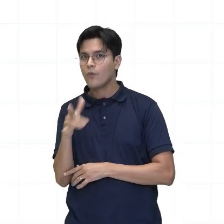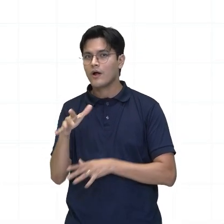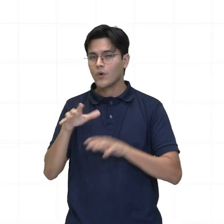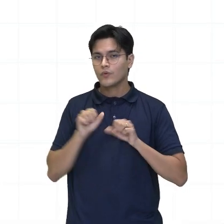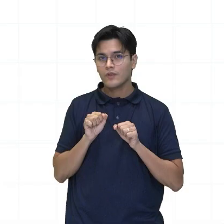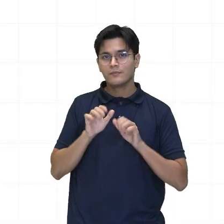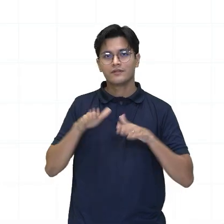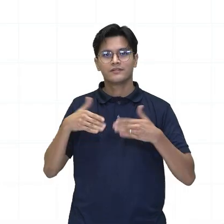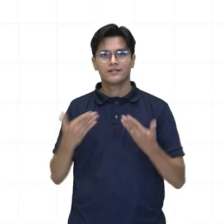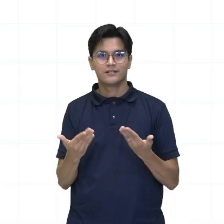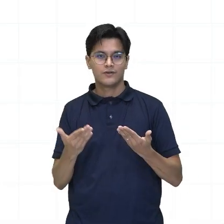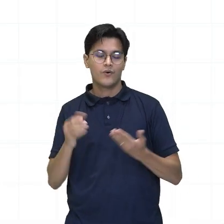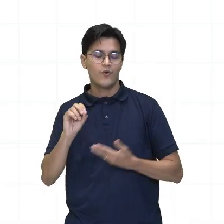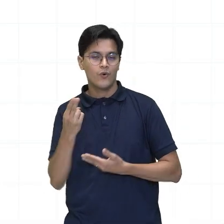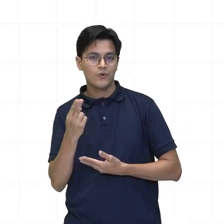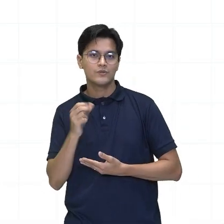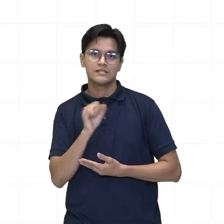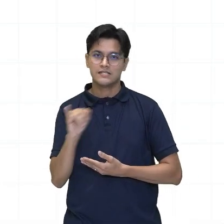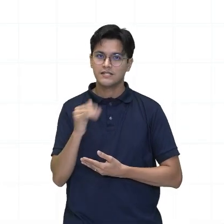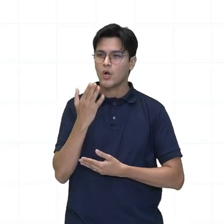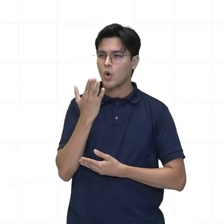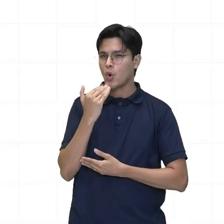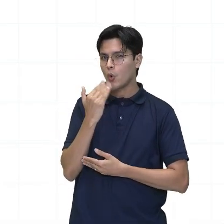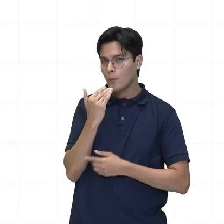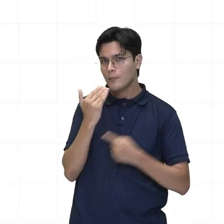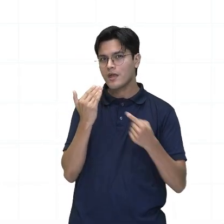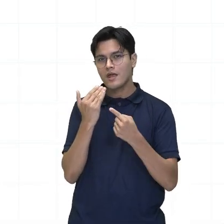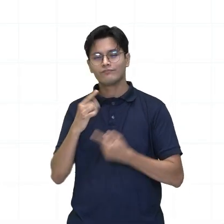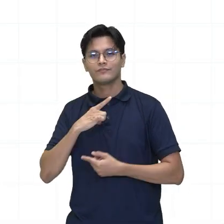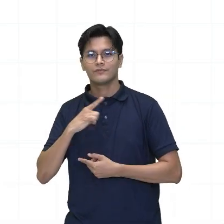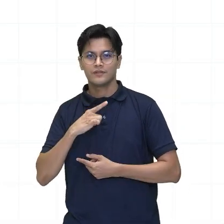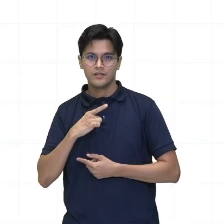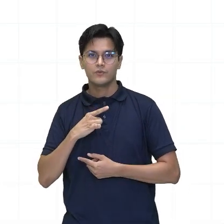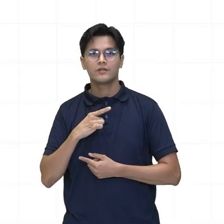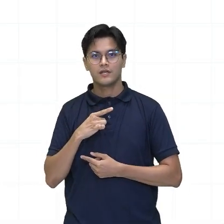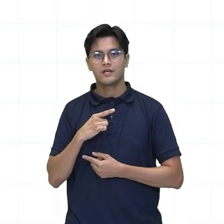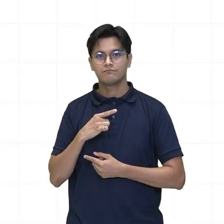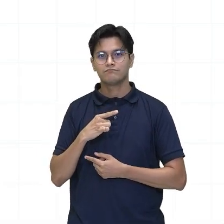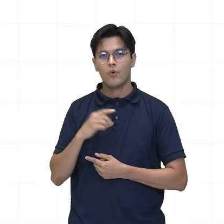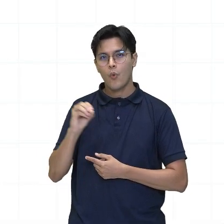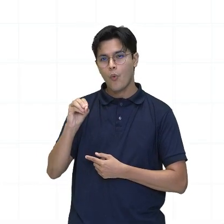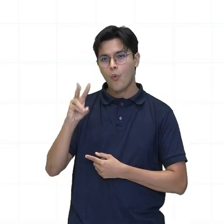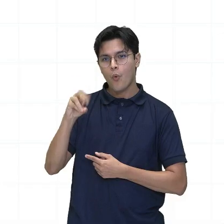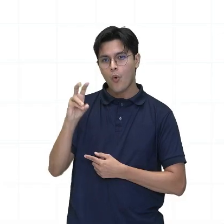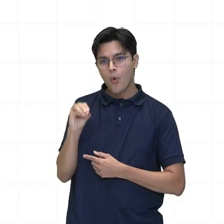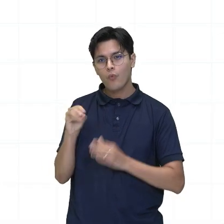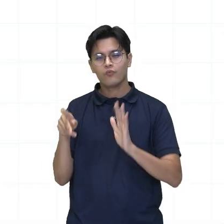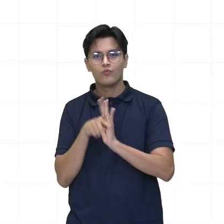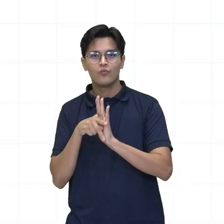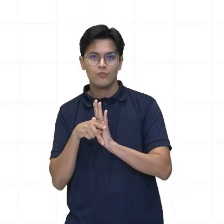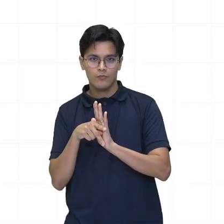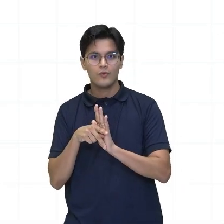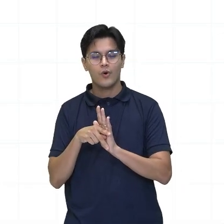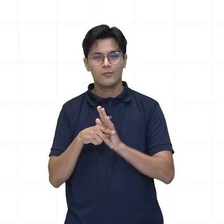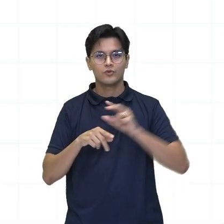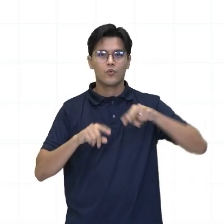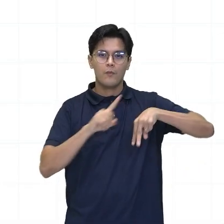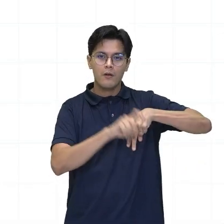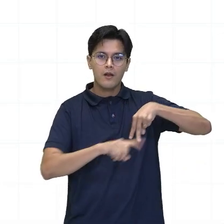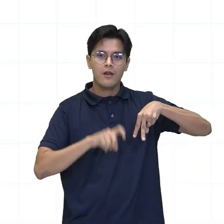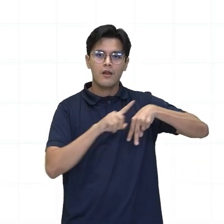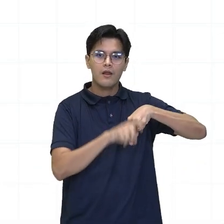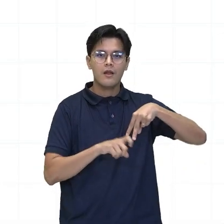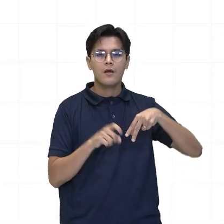com ovos, né, deste micro-organismo parasita. Né? Por que parasita? Porque